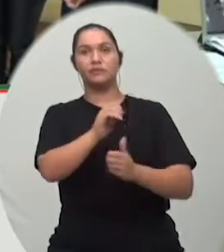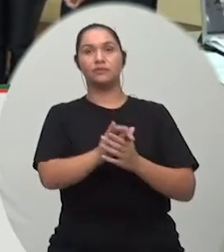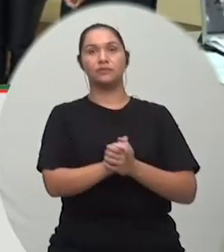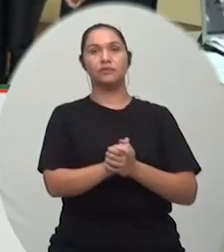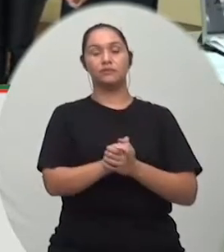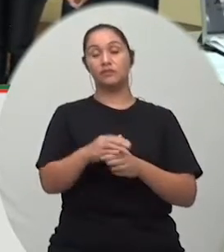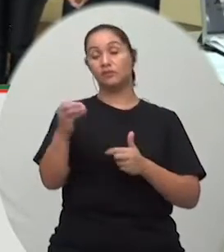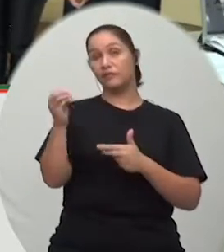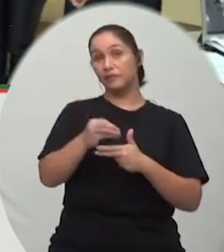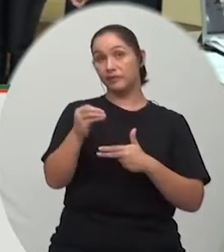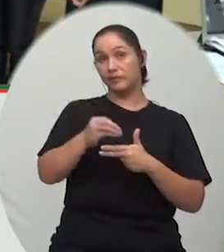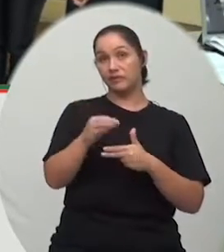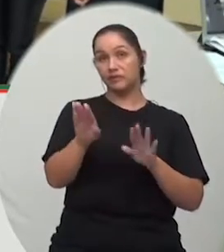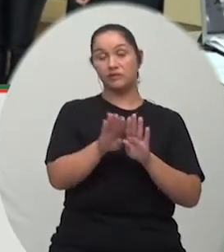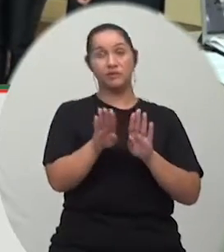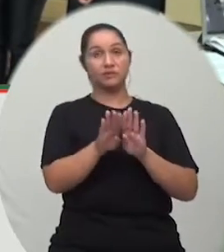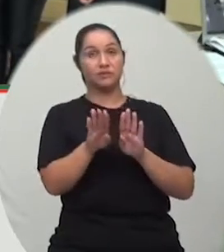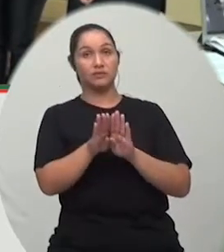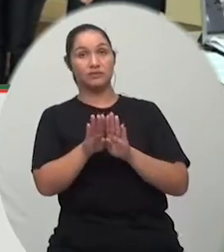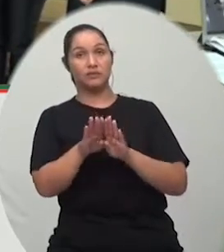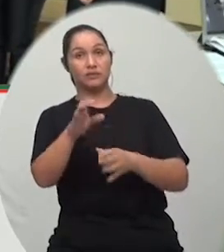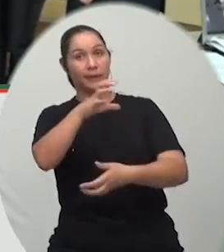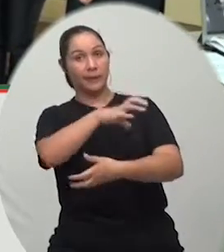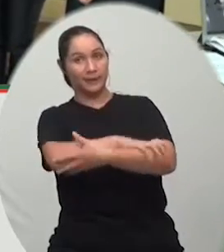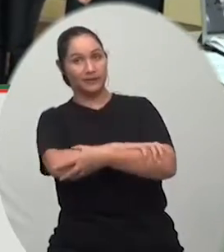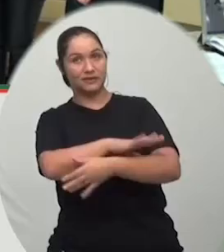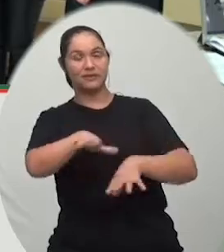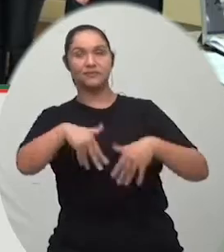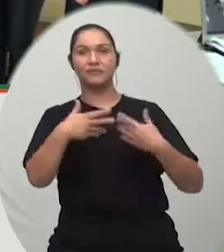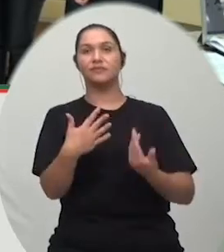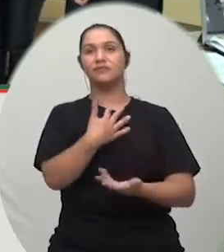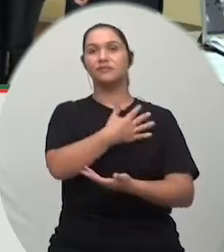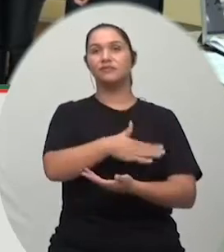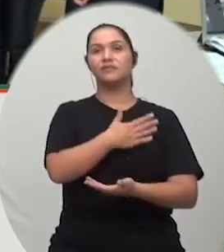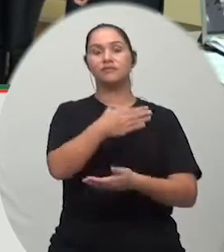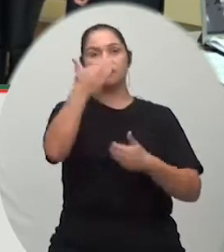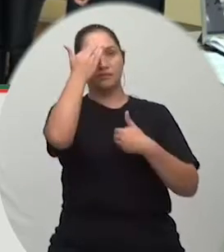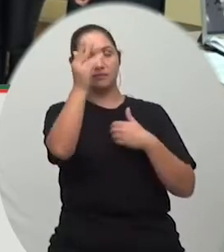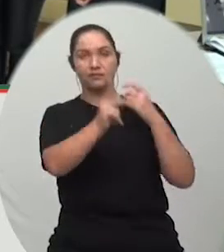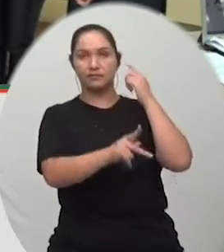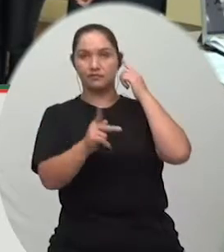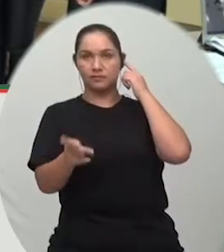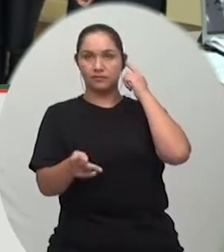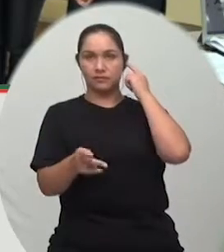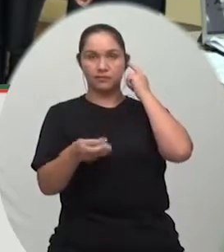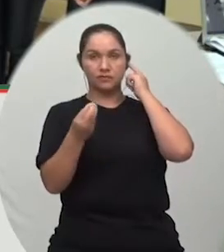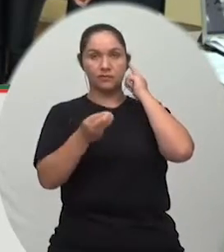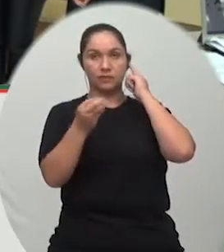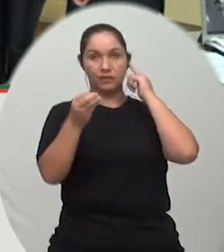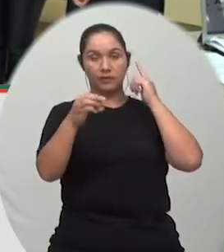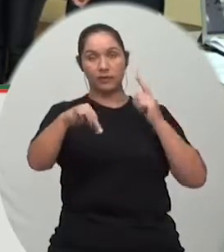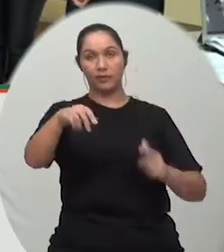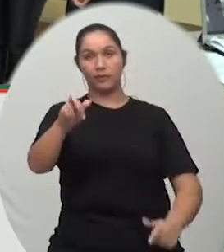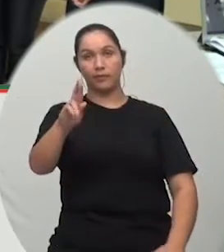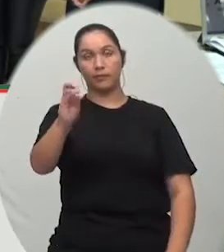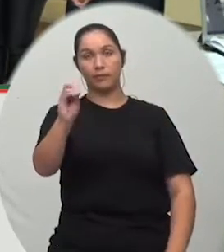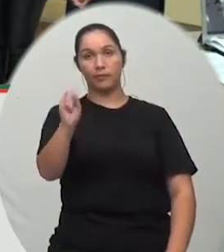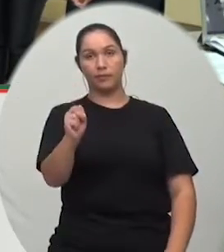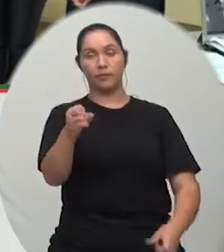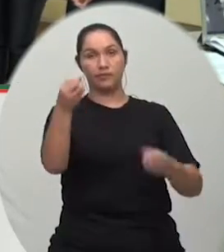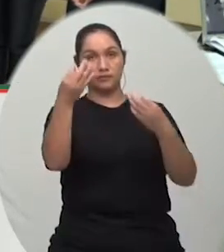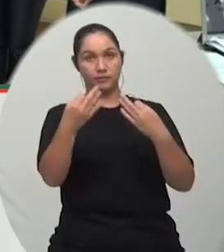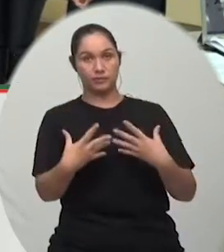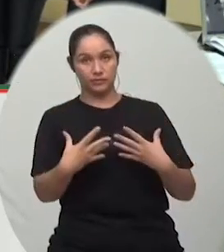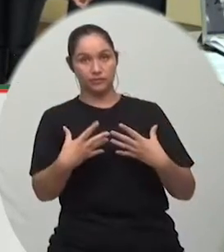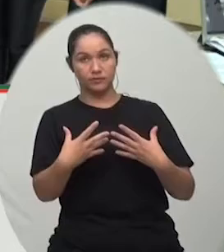da universidade também pela parceria. Os nossos professores, né, como o Marcos colocou na fala dele, se não fosse a